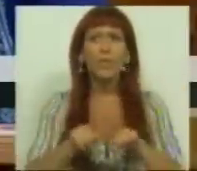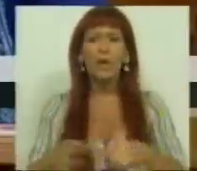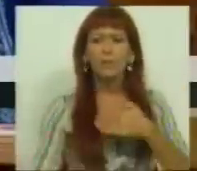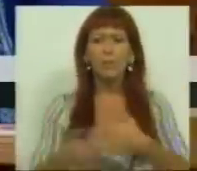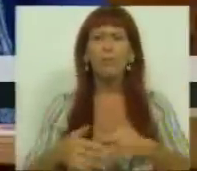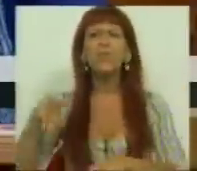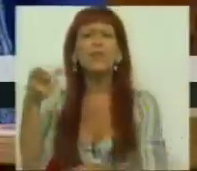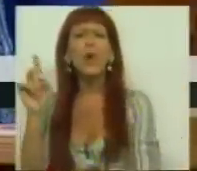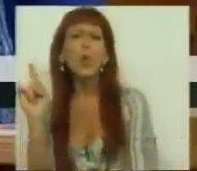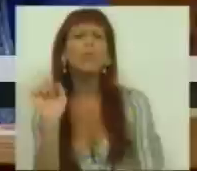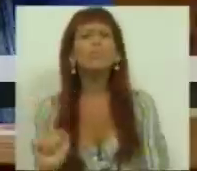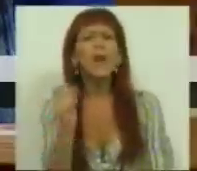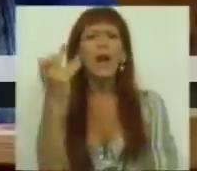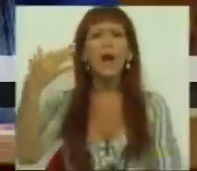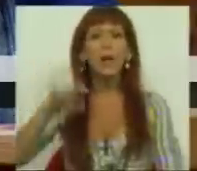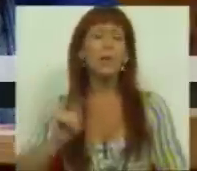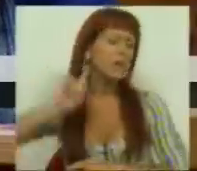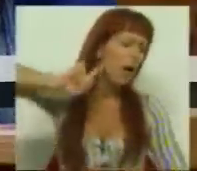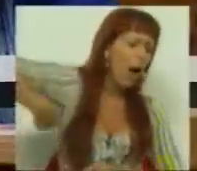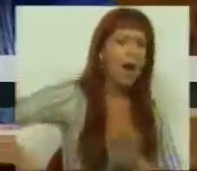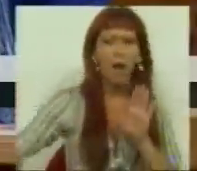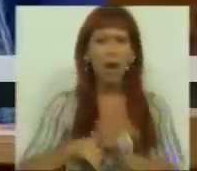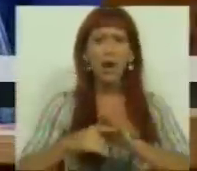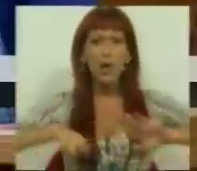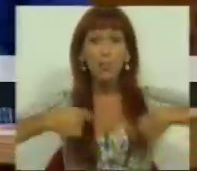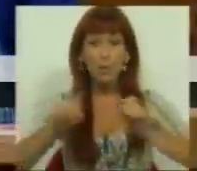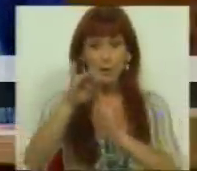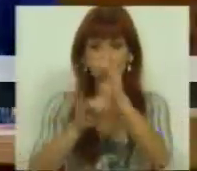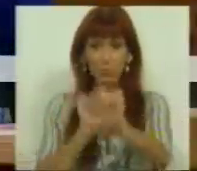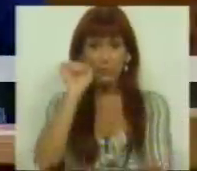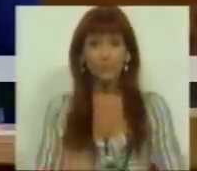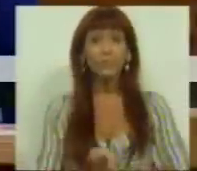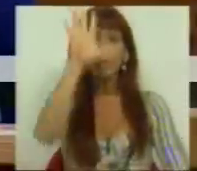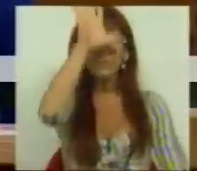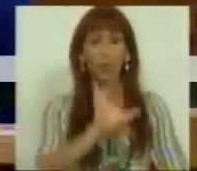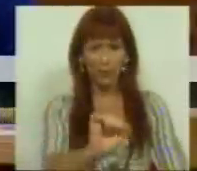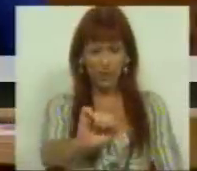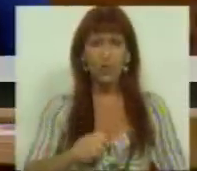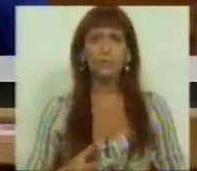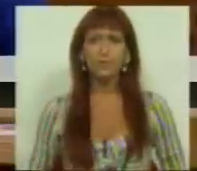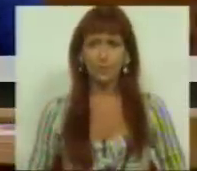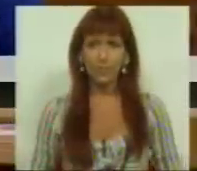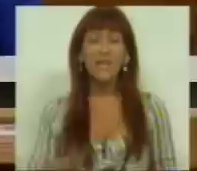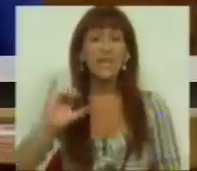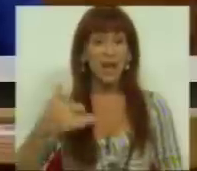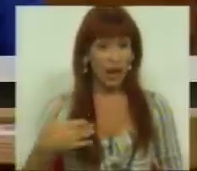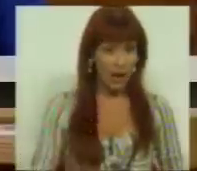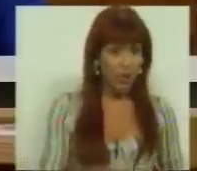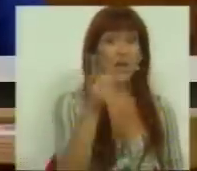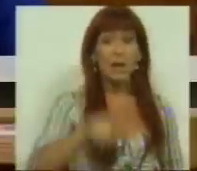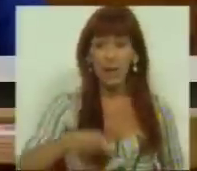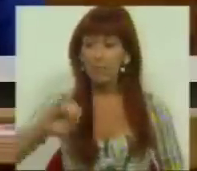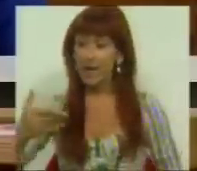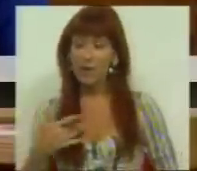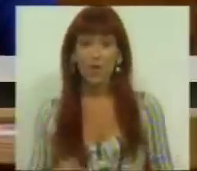enterro de um dos canais da RTP ao arrepio da lei e do próprio programa do Governo. CDS e